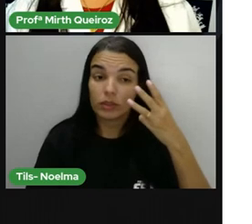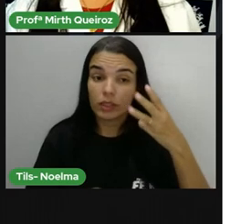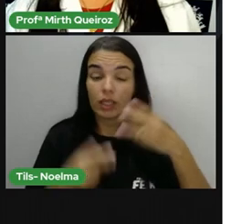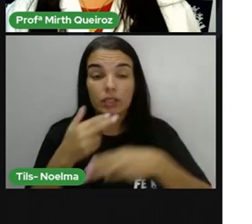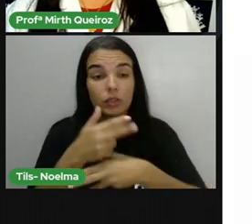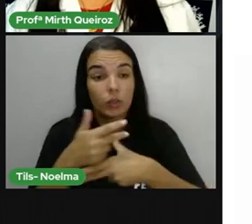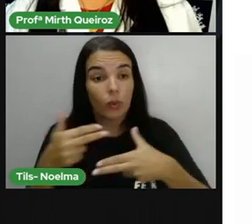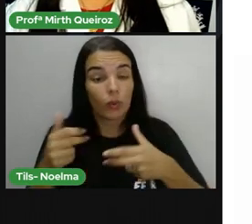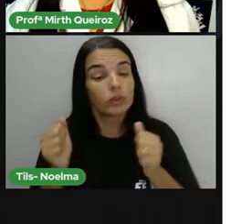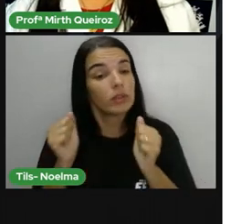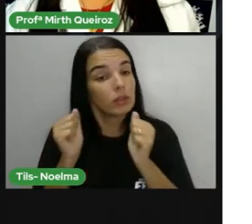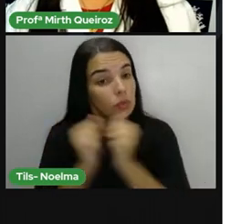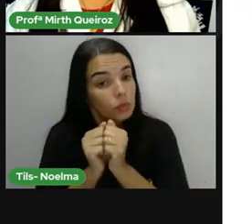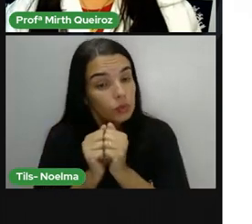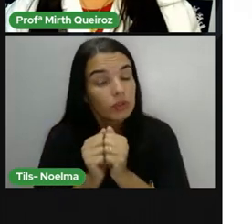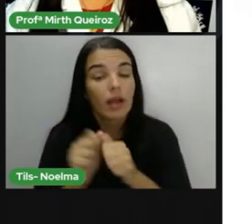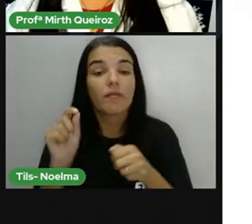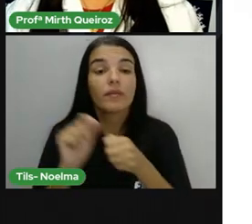nós